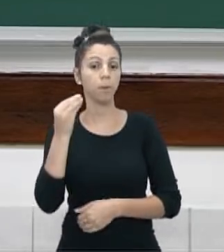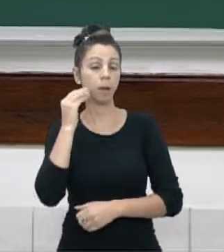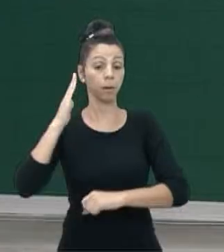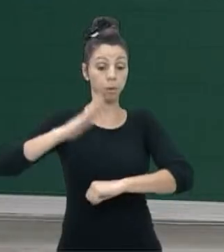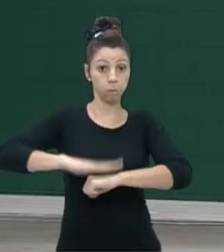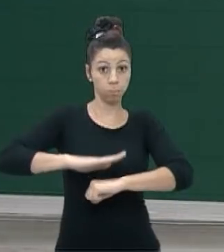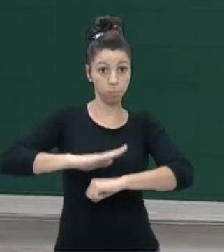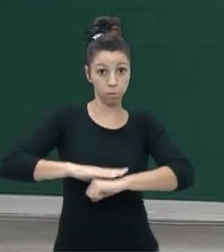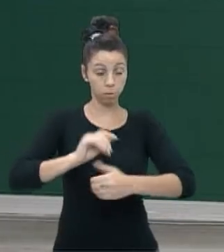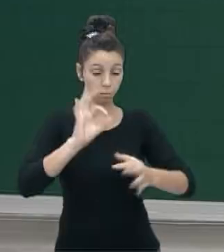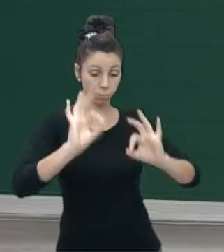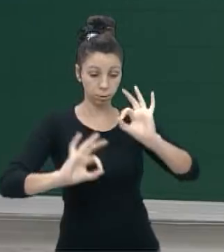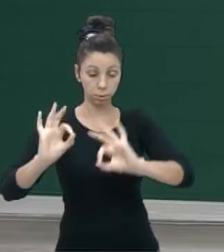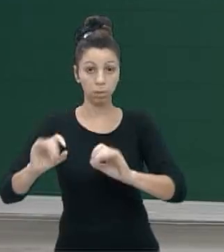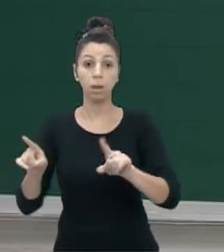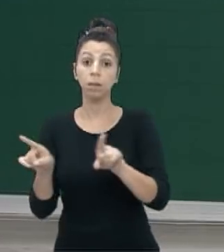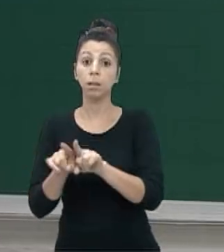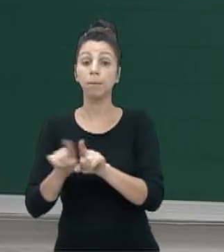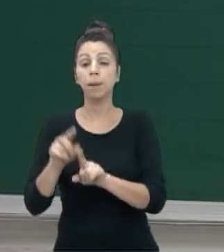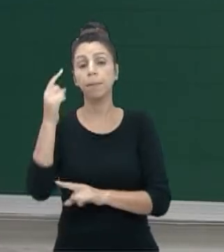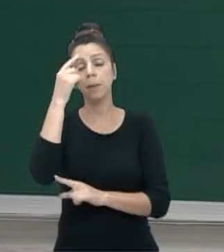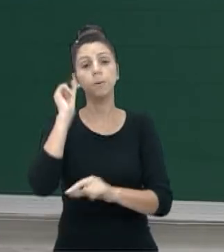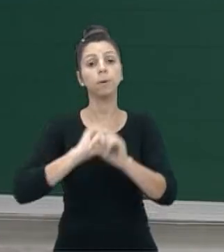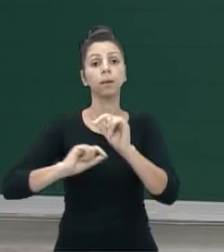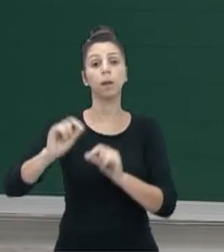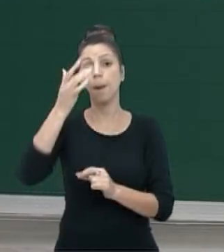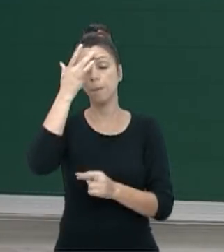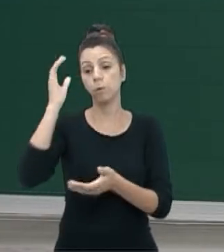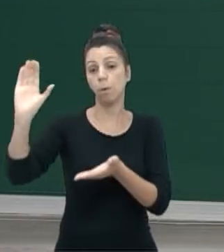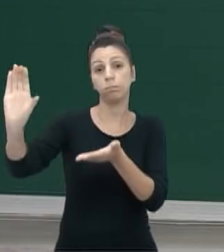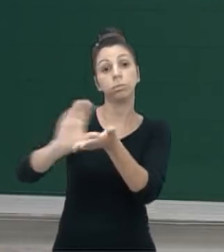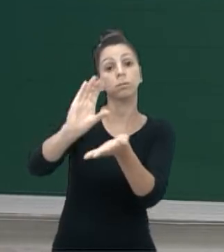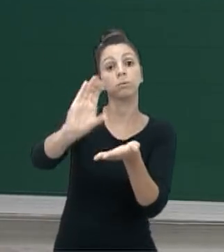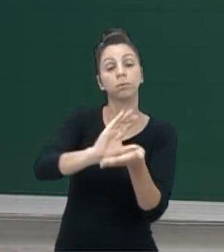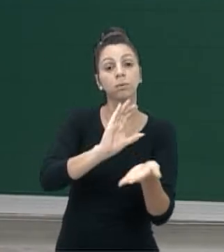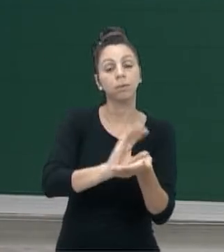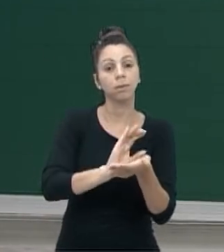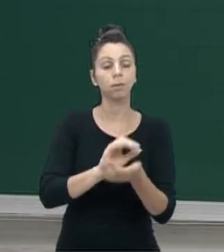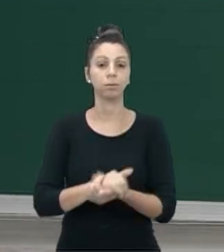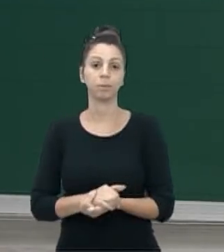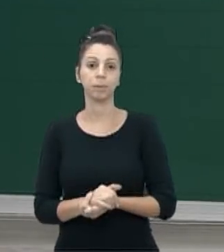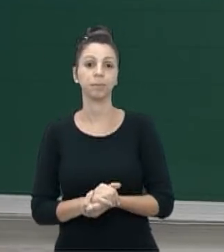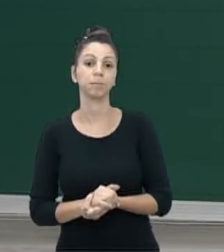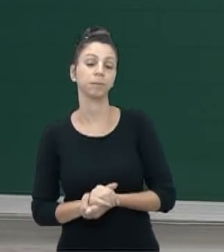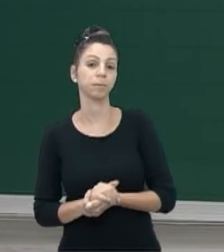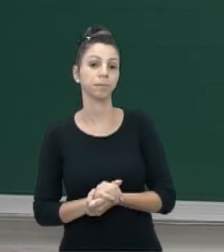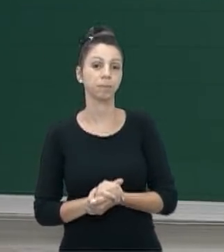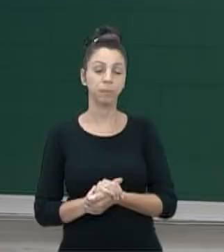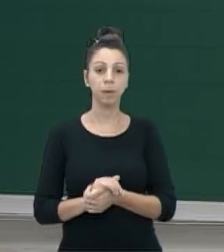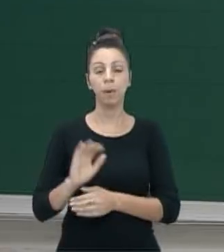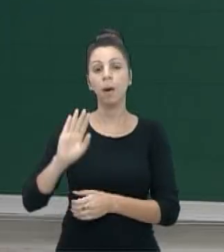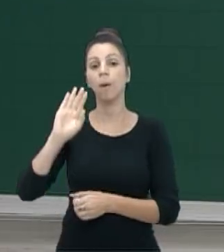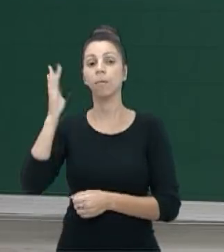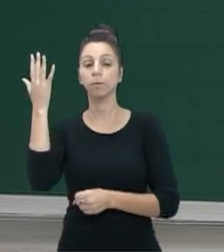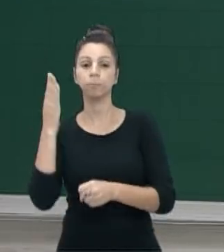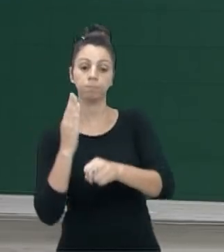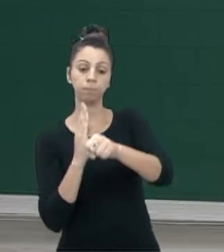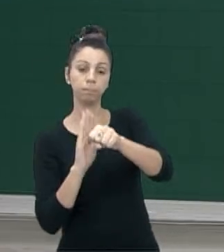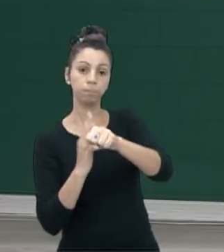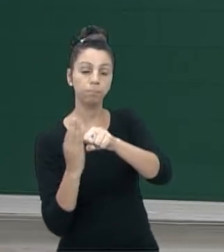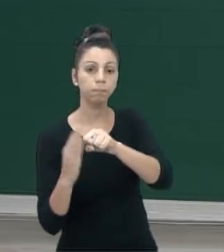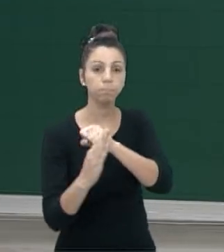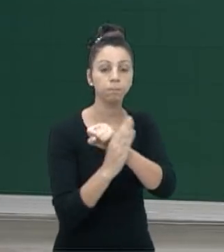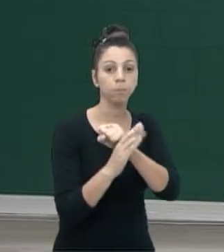que vocês pensem aí nos patrocinadores, né? Se vocês vão pensar aí num evento que poderia acontecer na sua comunidade,